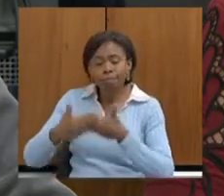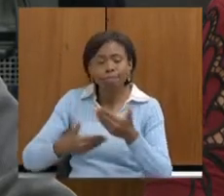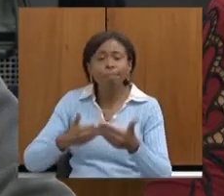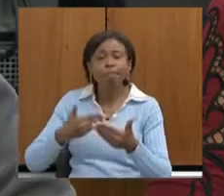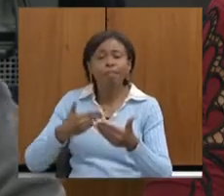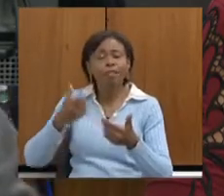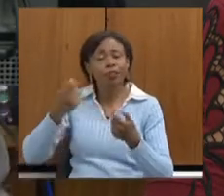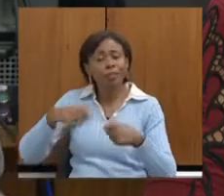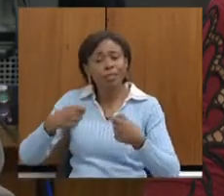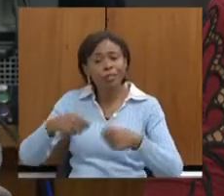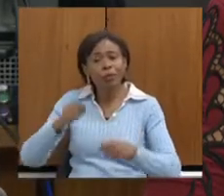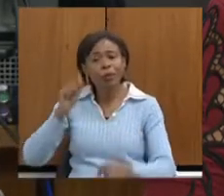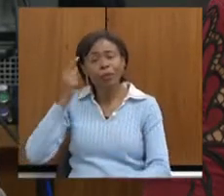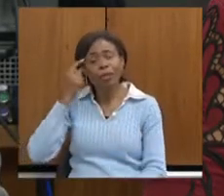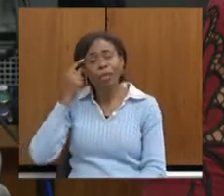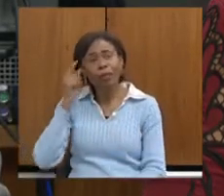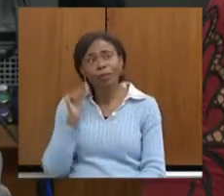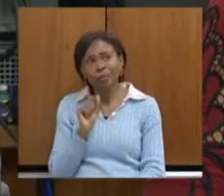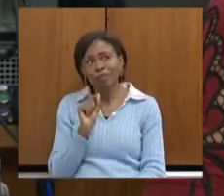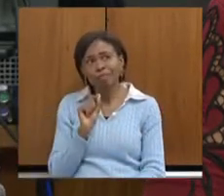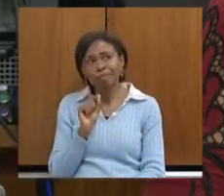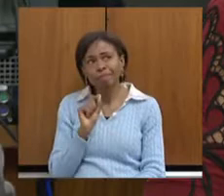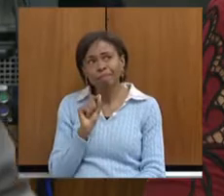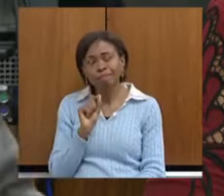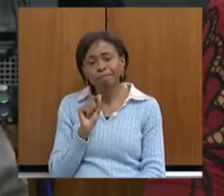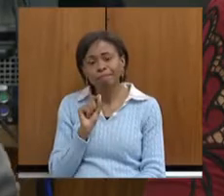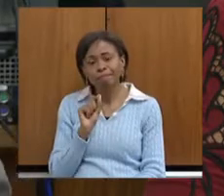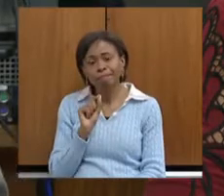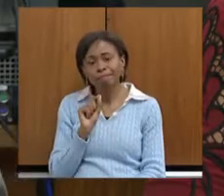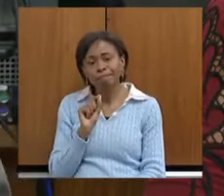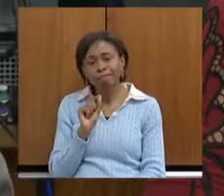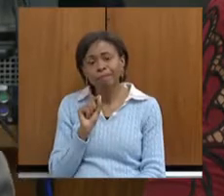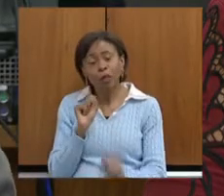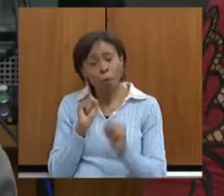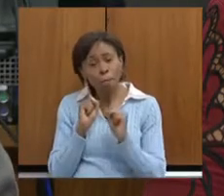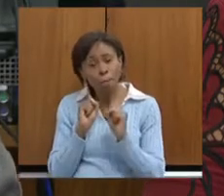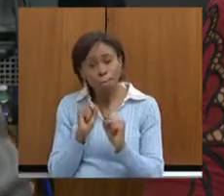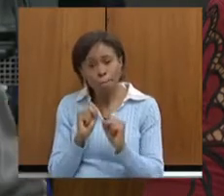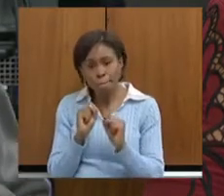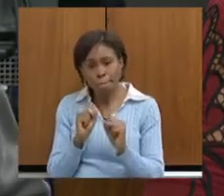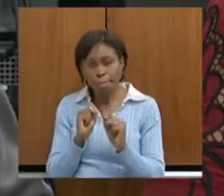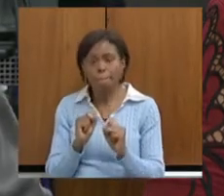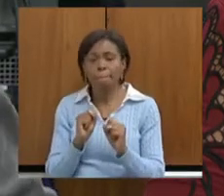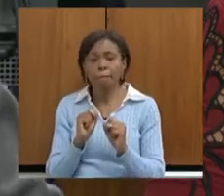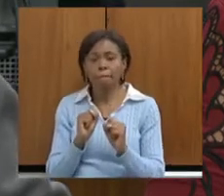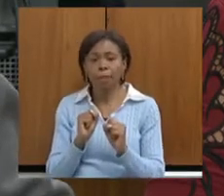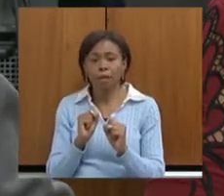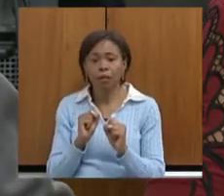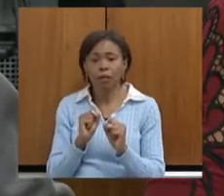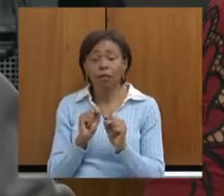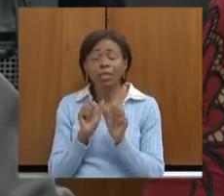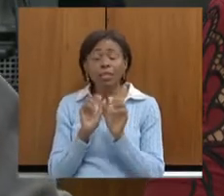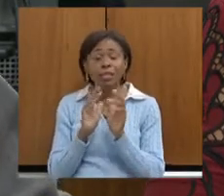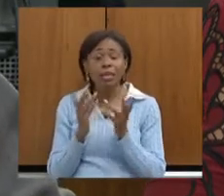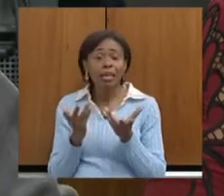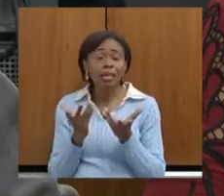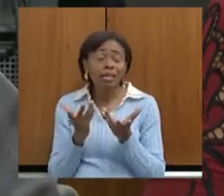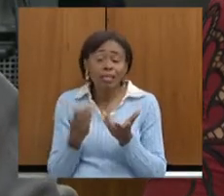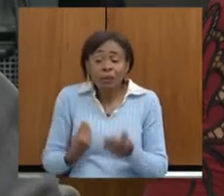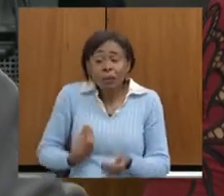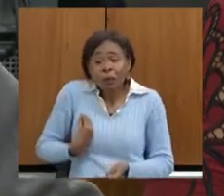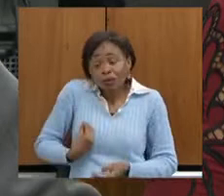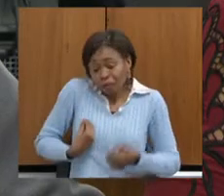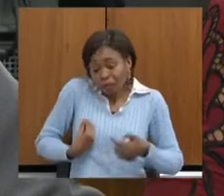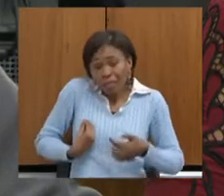gente tem que ter em mente é isso né que pelo menos de conta de tomar minimamente uma